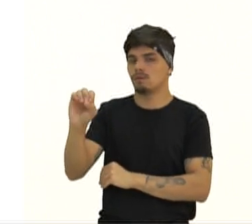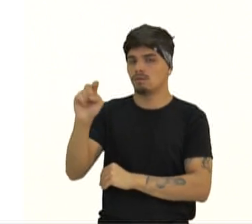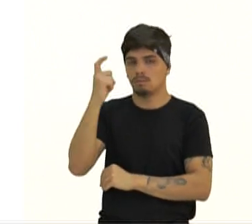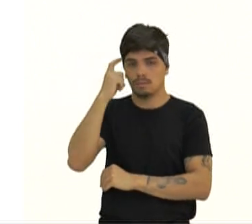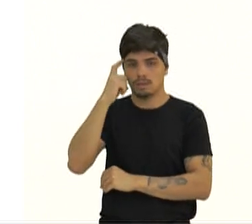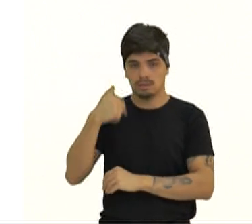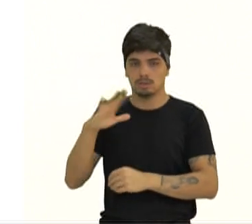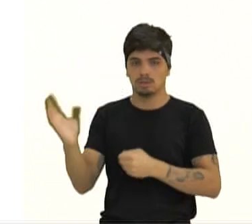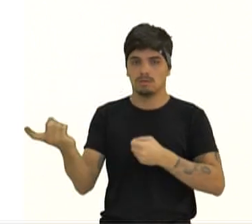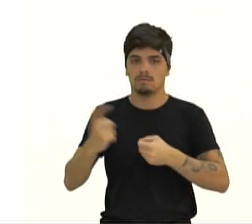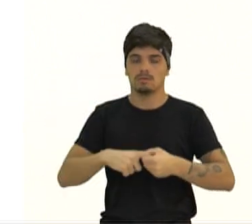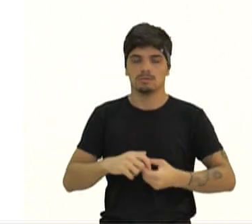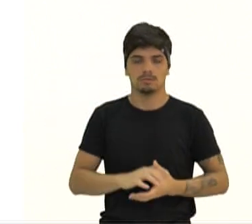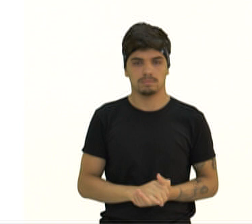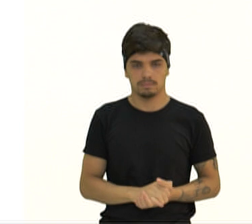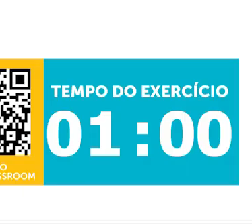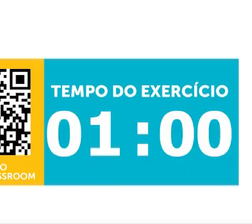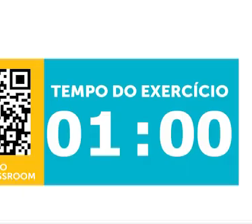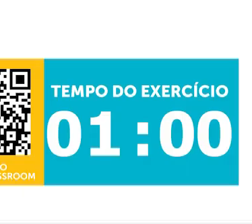E aí